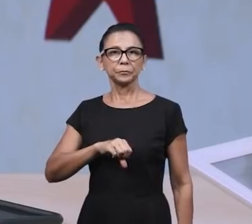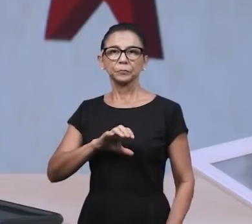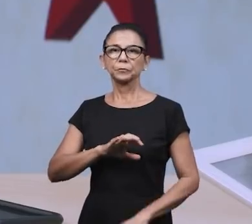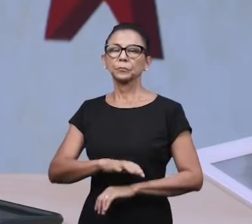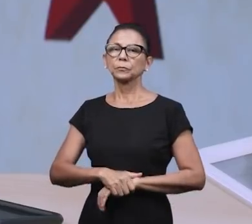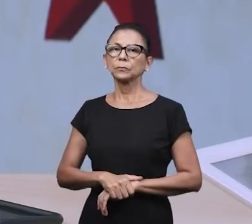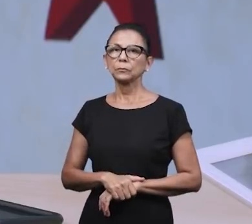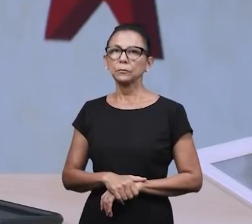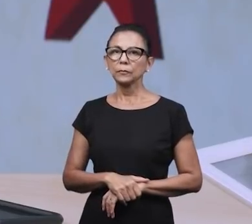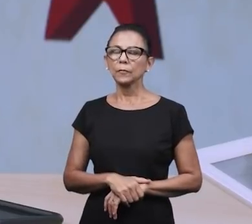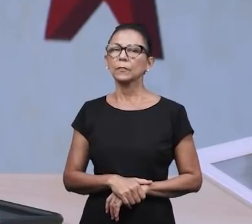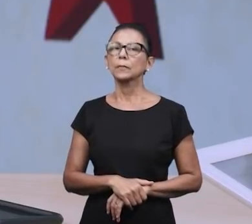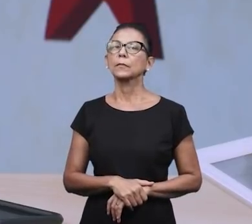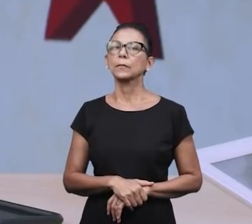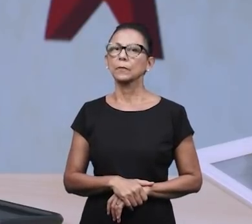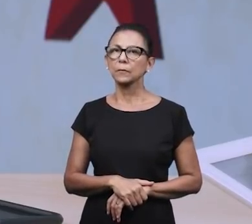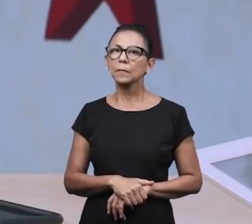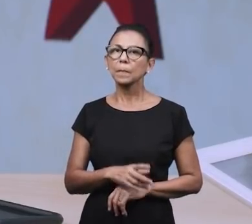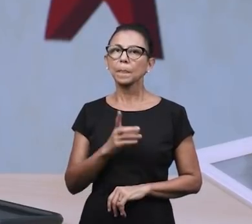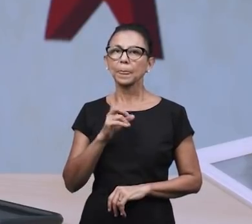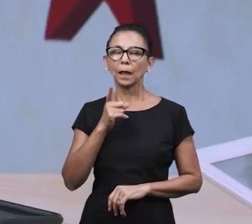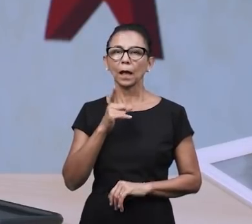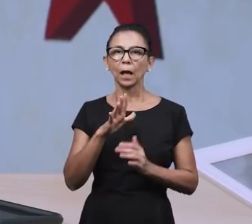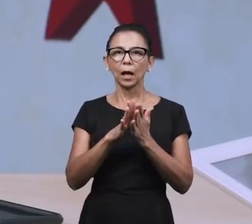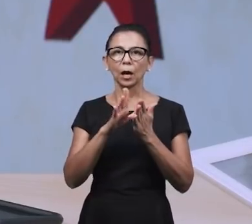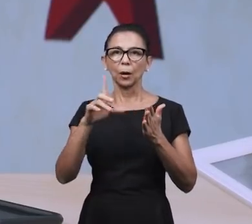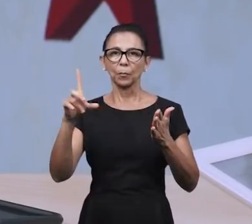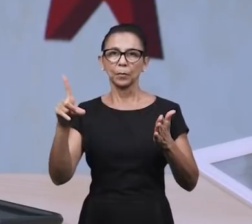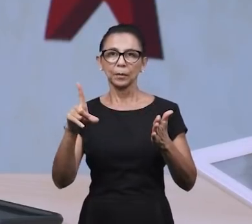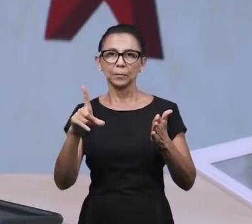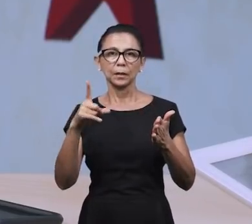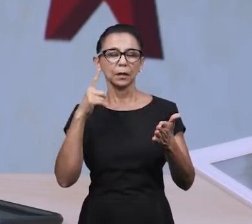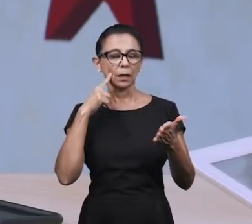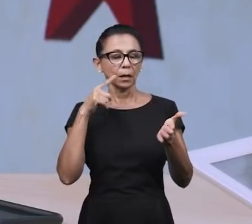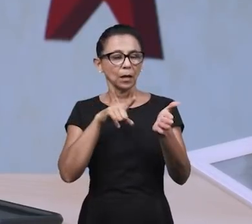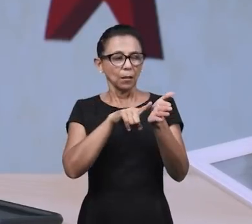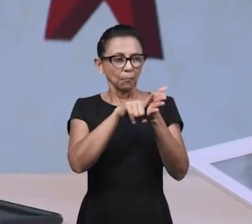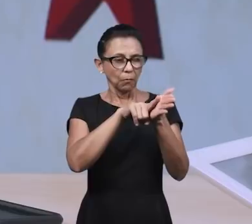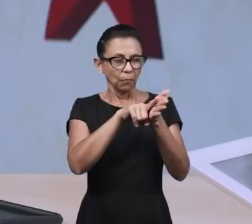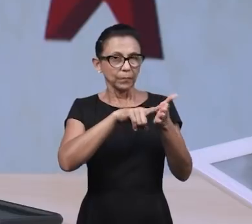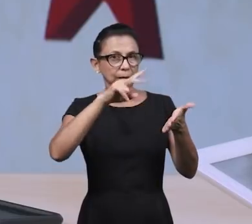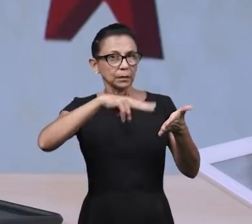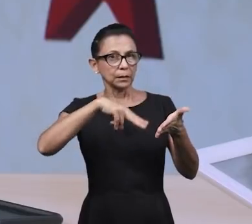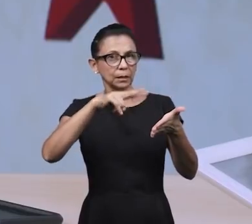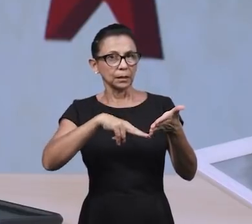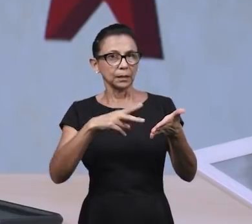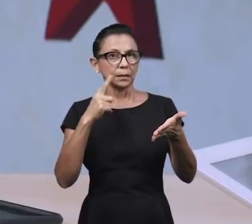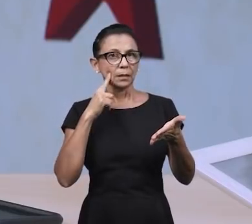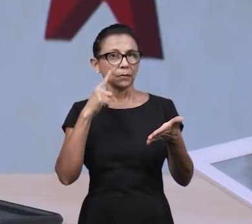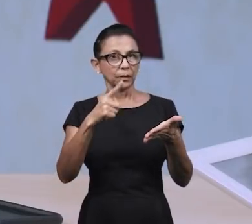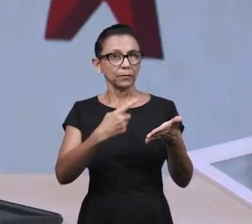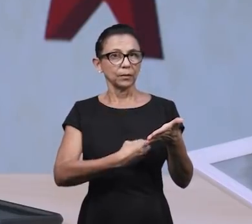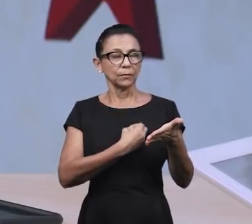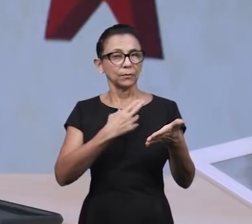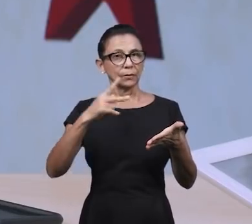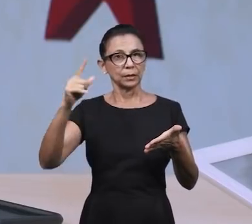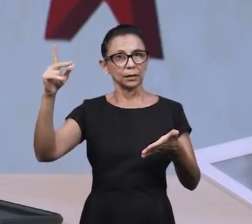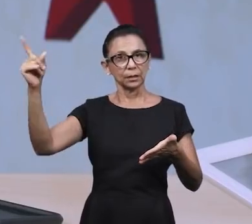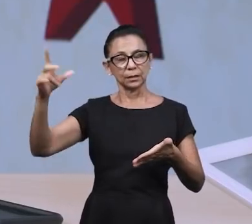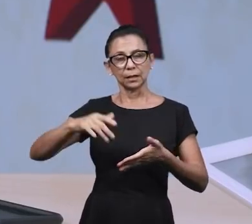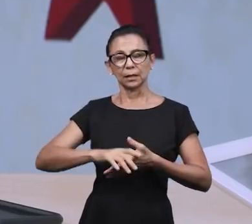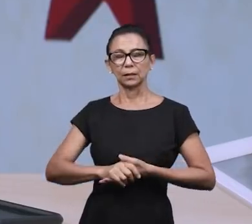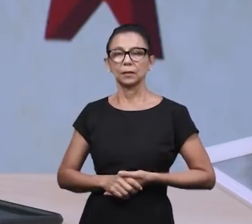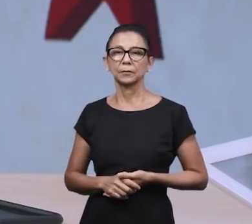assim: "Examinai as Escrituras, porque vós cuidais ter nelas a vida eterna. São elas que de